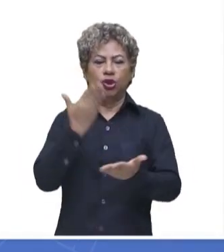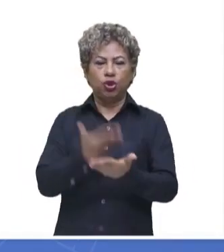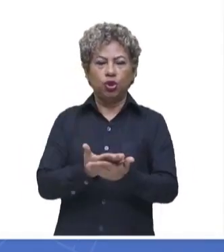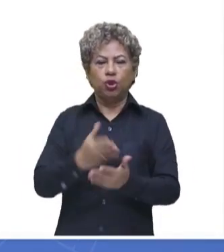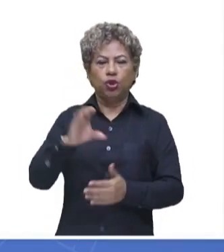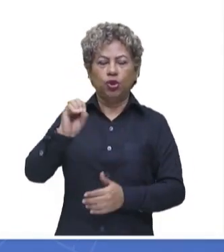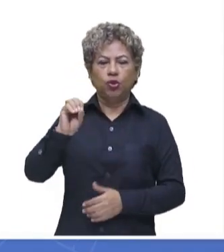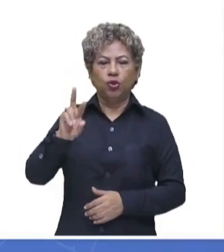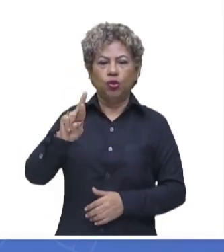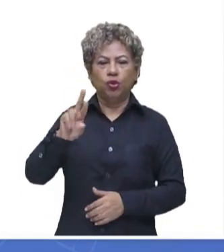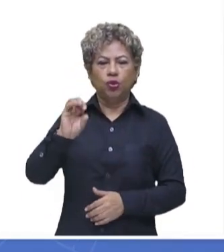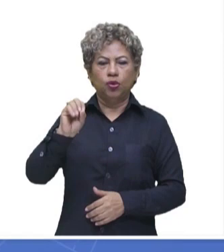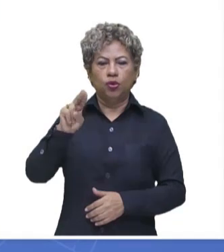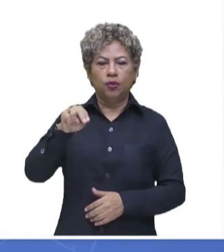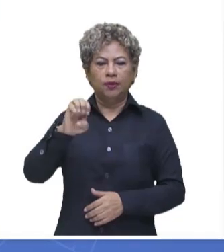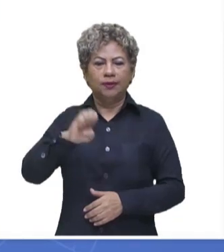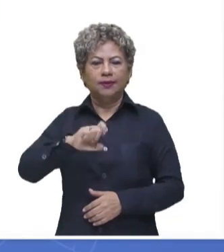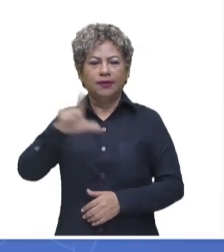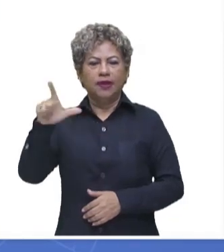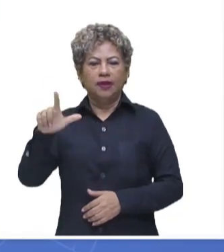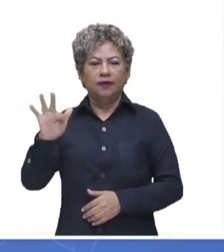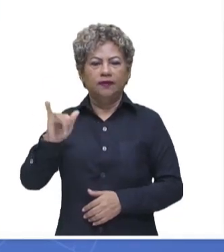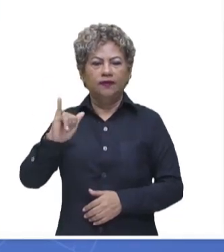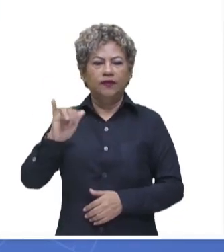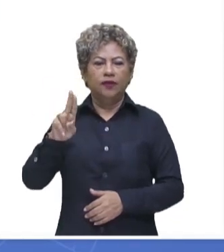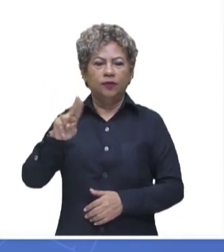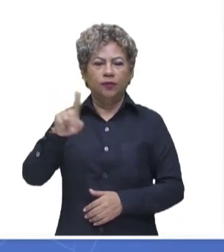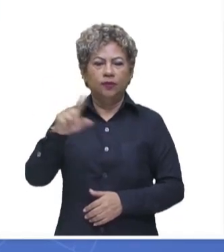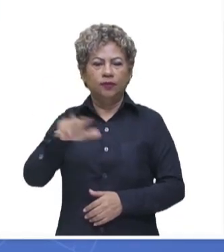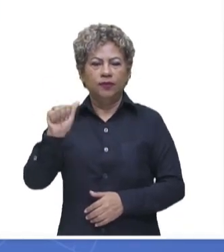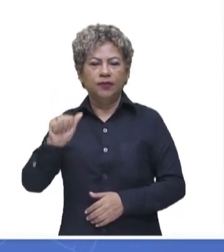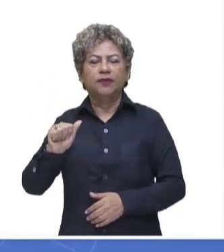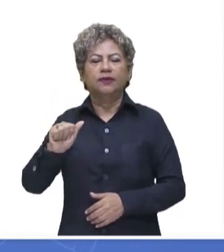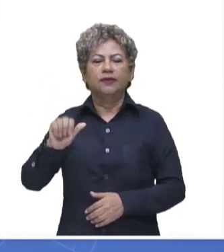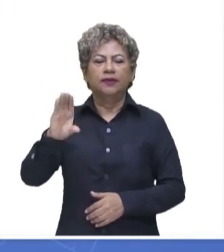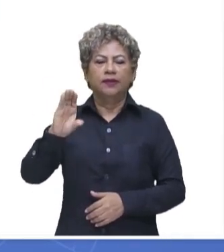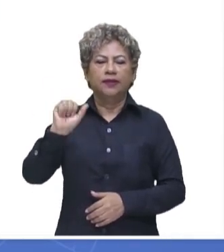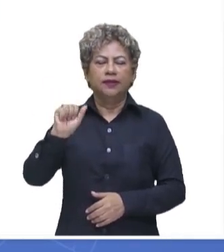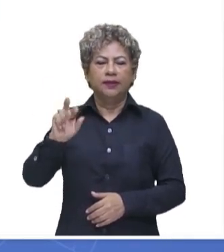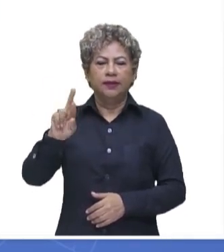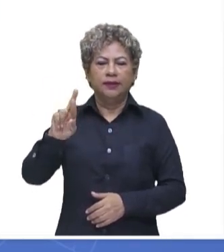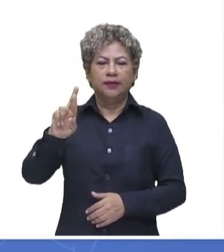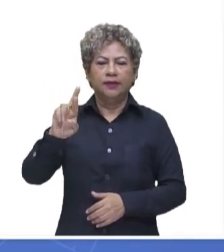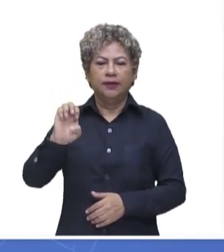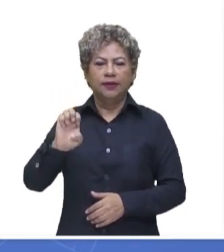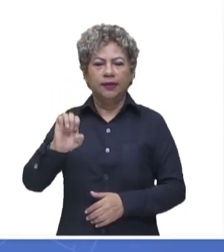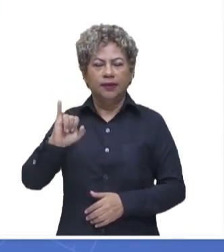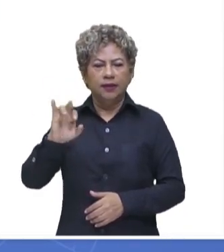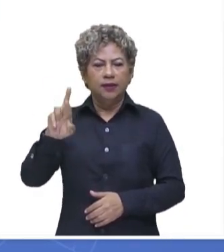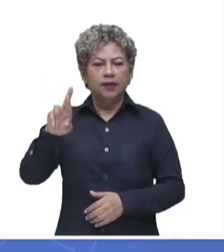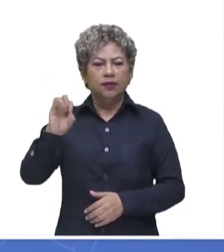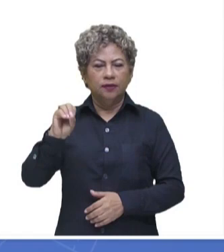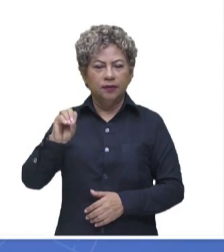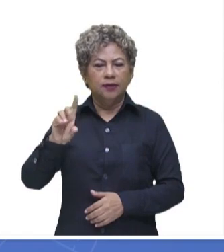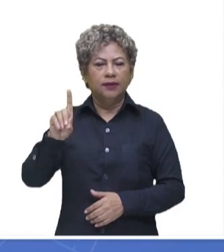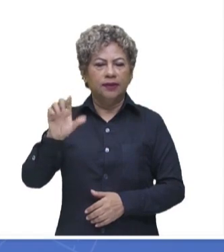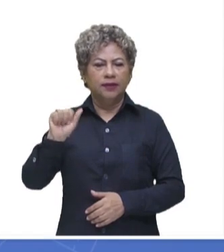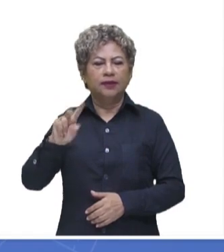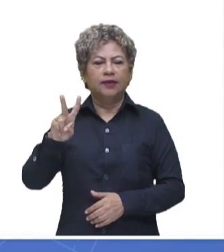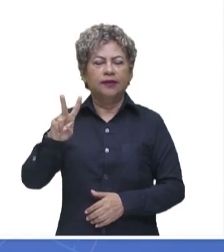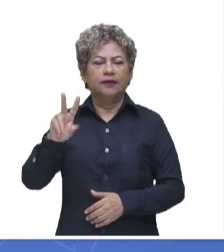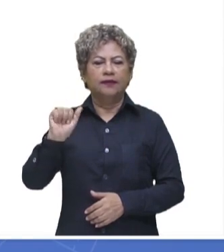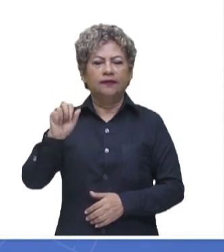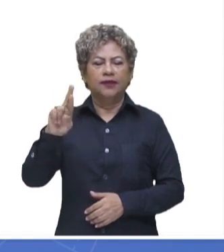Coronel Fiuza de Careiro da Várzea. Obrigado pela participação, um abraço a todos aí de Careiro da